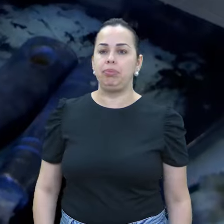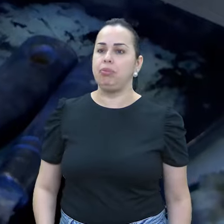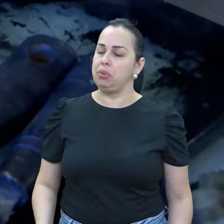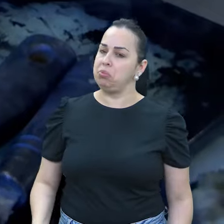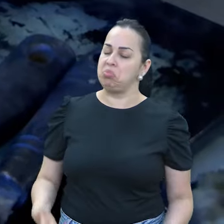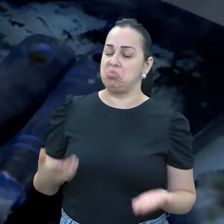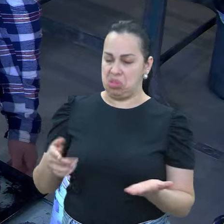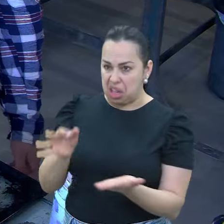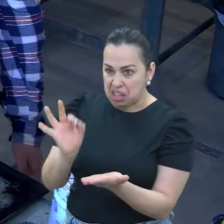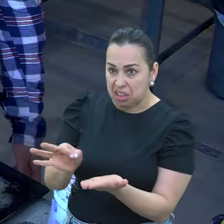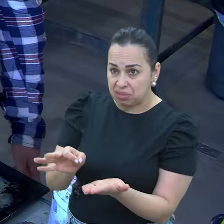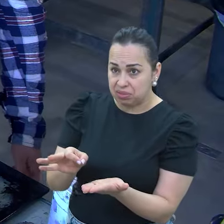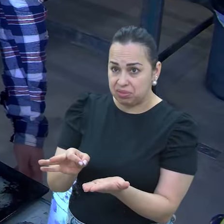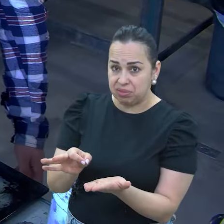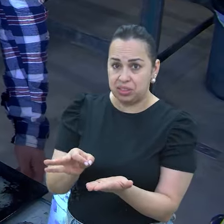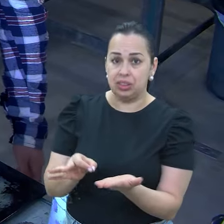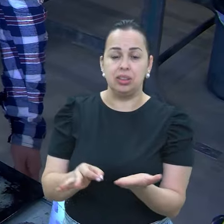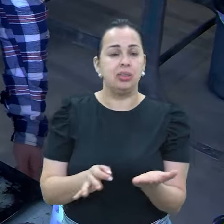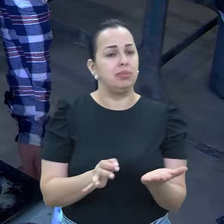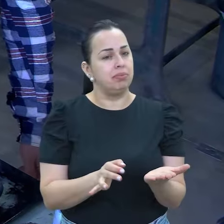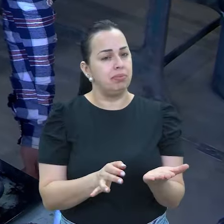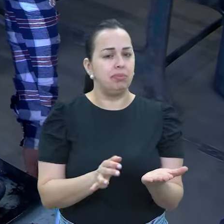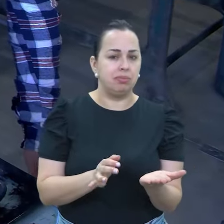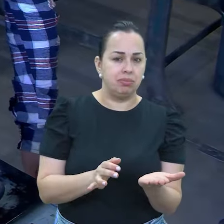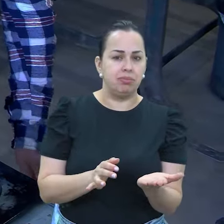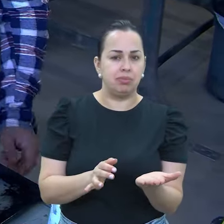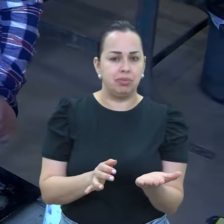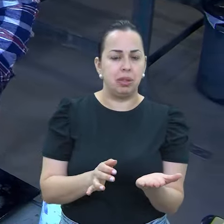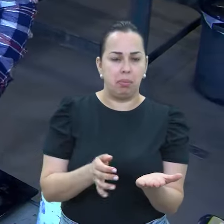matriz. Acho que é isso, né? É.